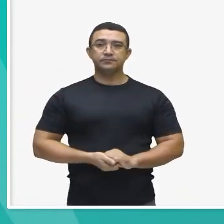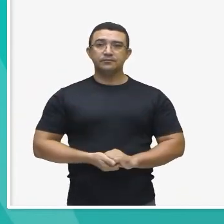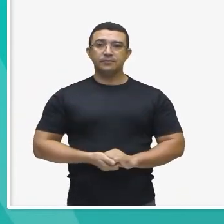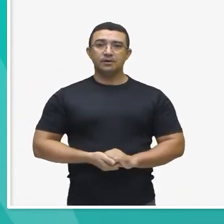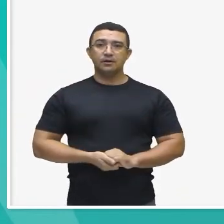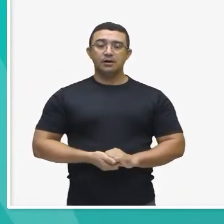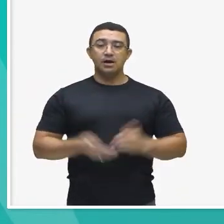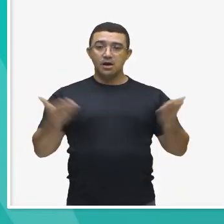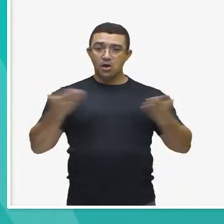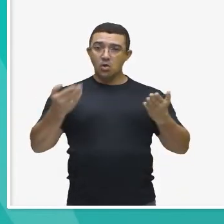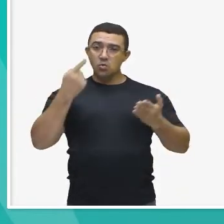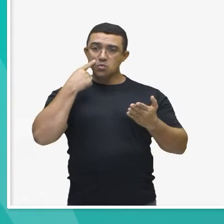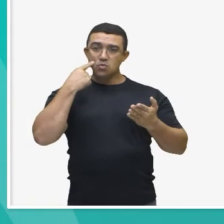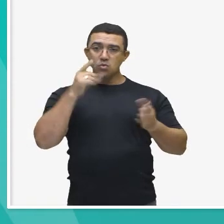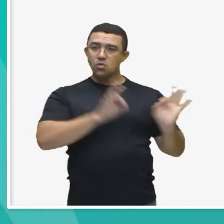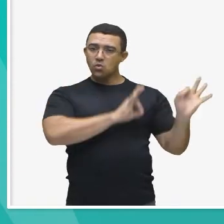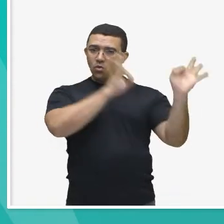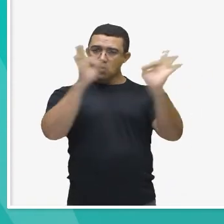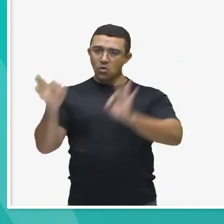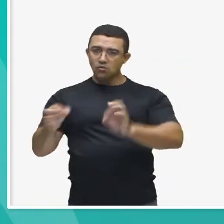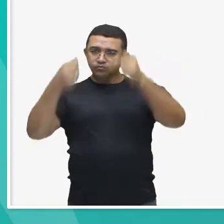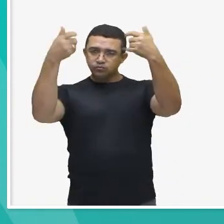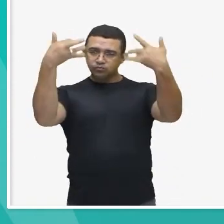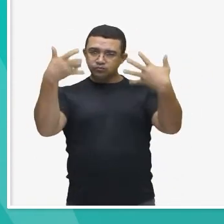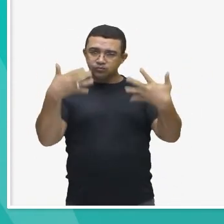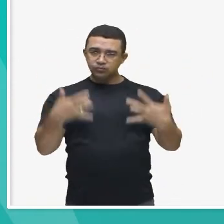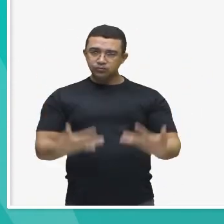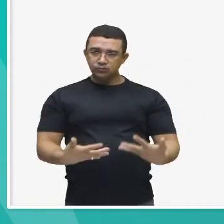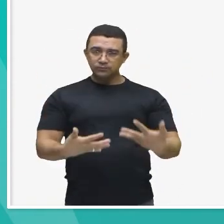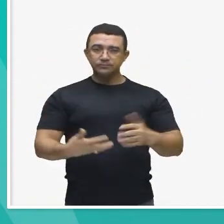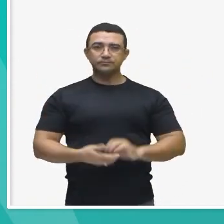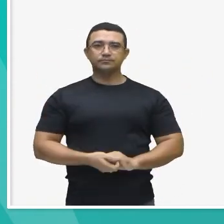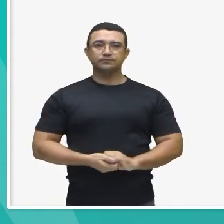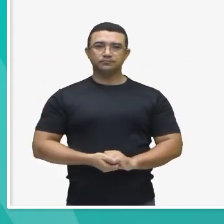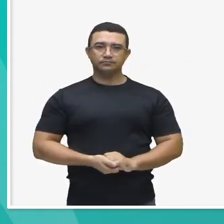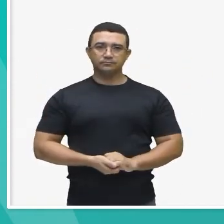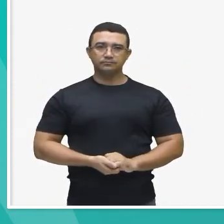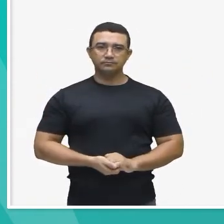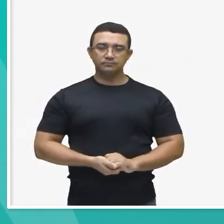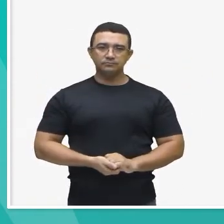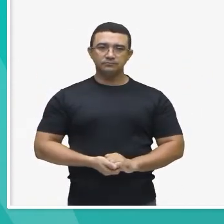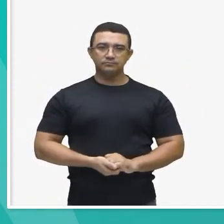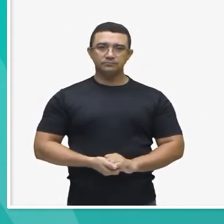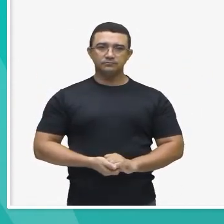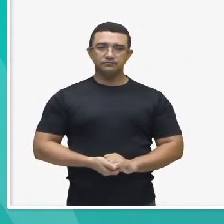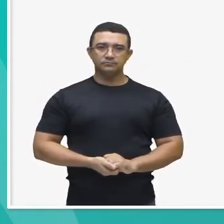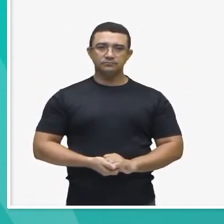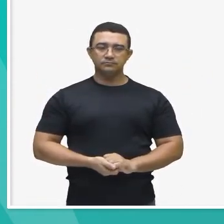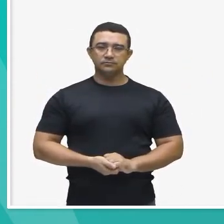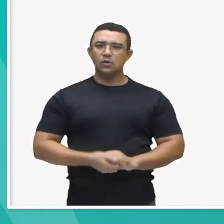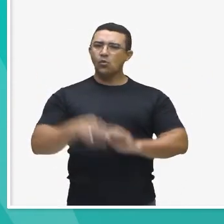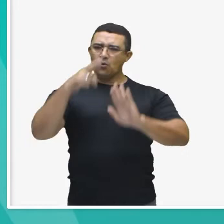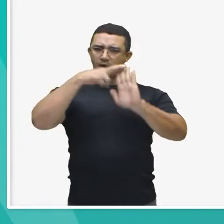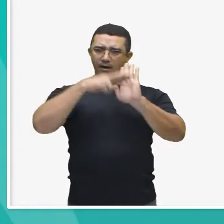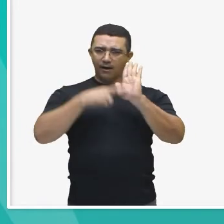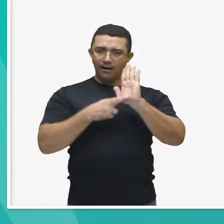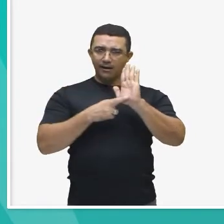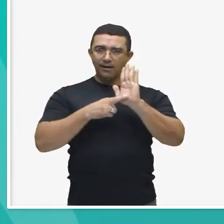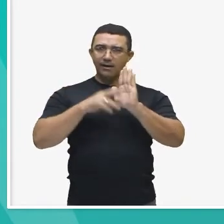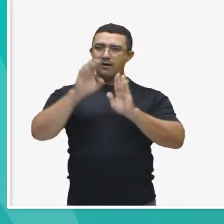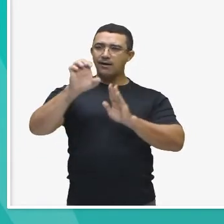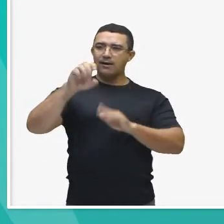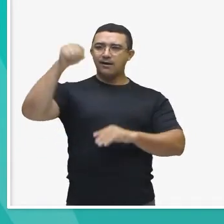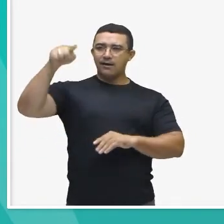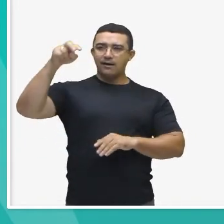vamos acompanhar mais detalhadamente. Vamos lá? Olha só. Os casos de ênclise,